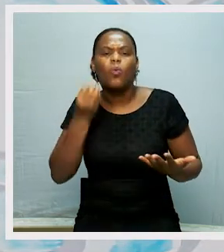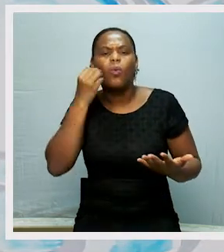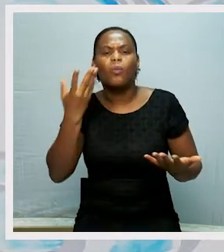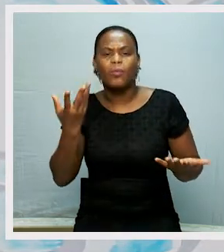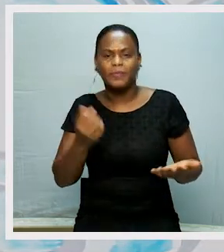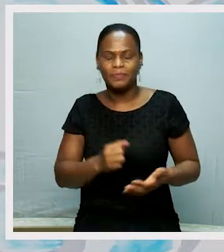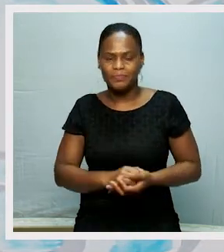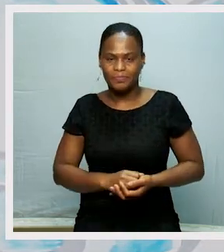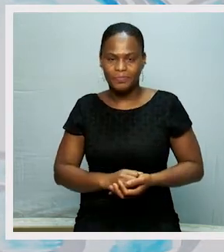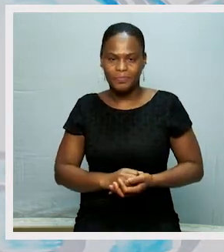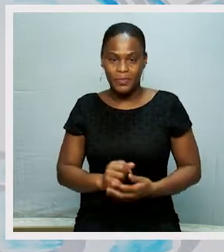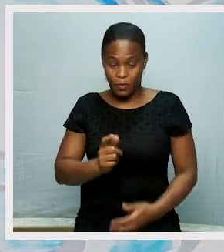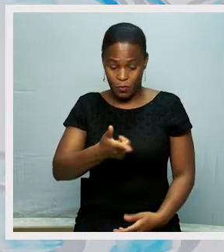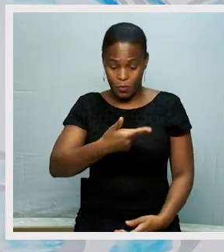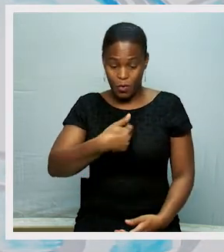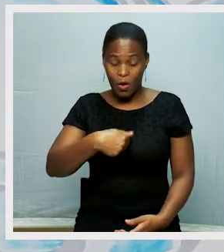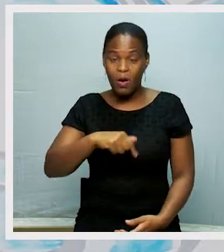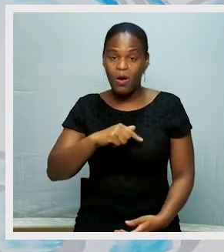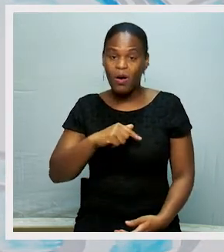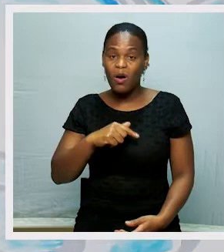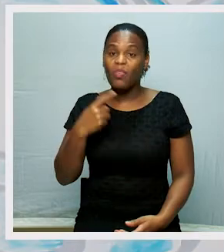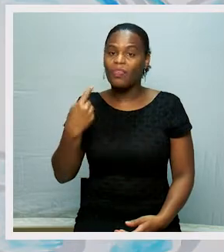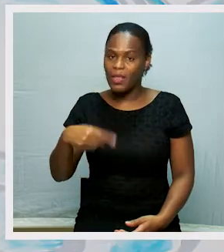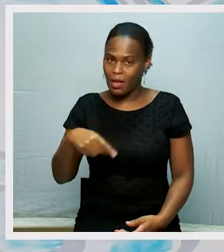Nós temos